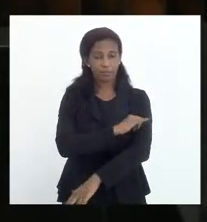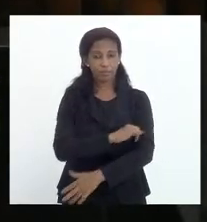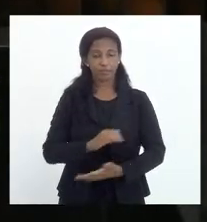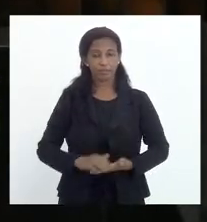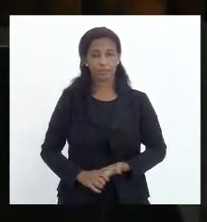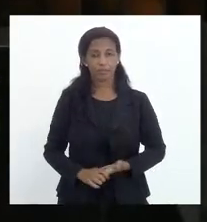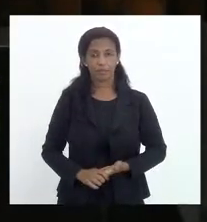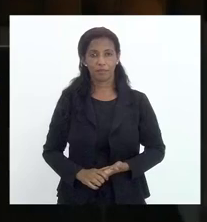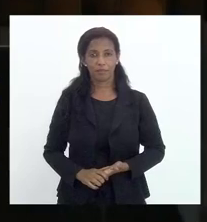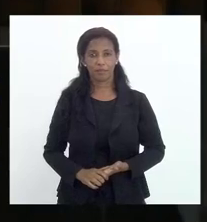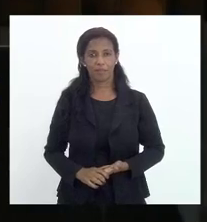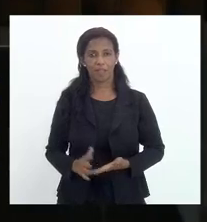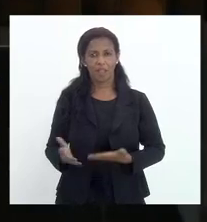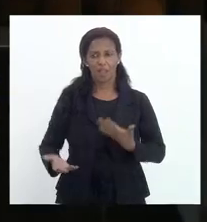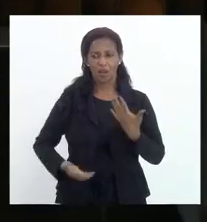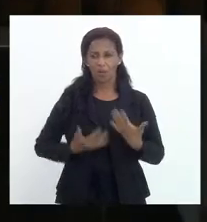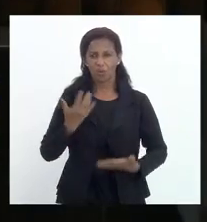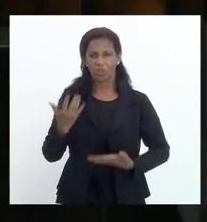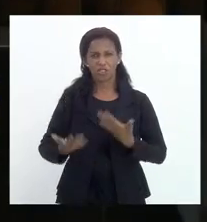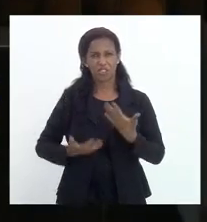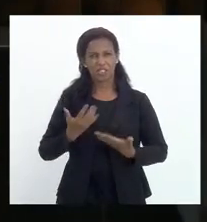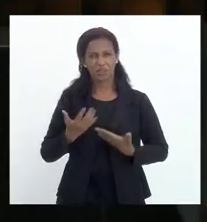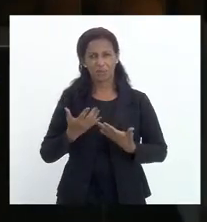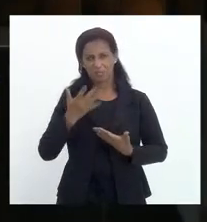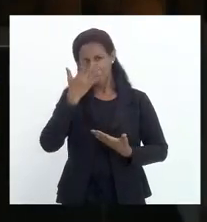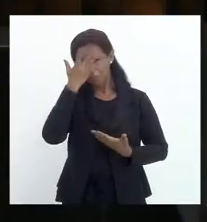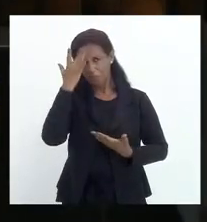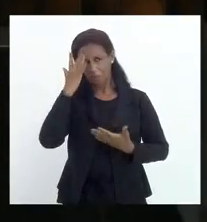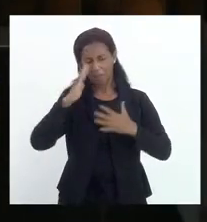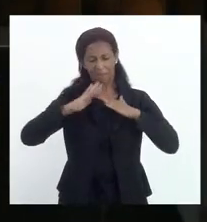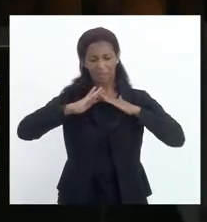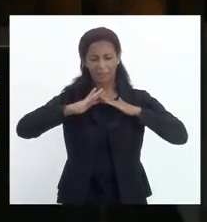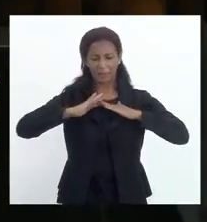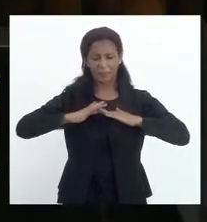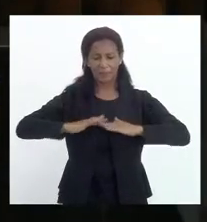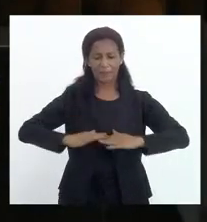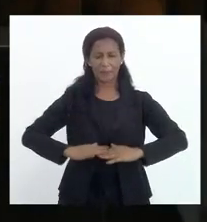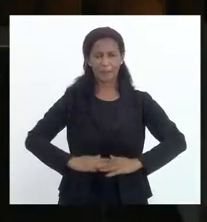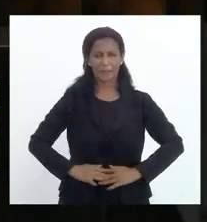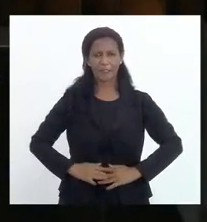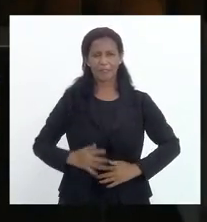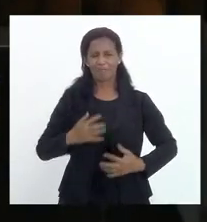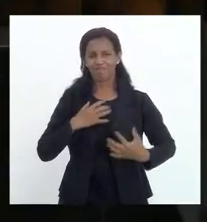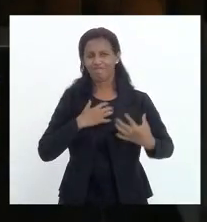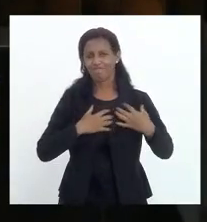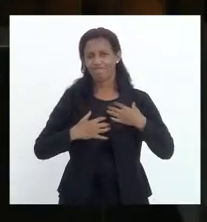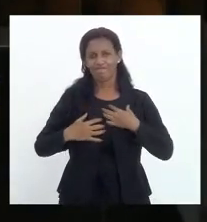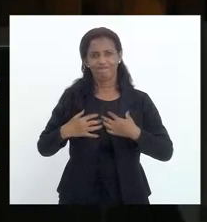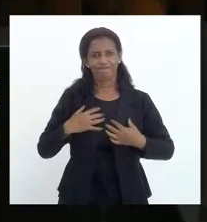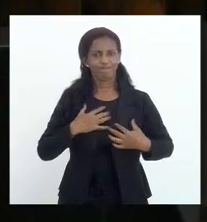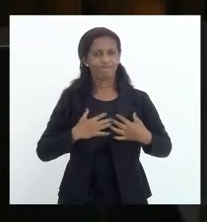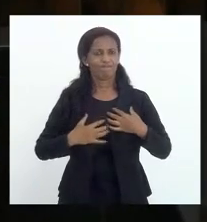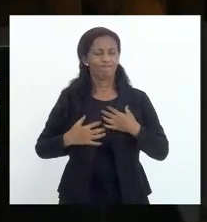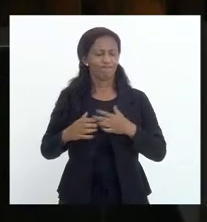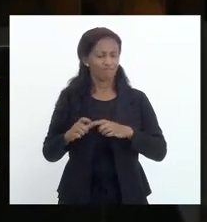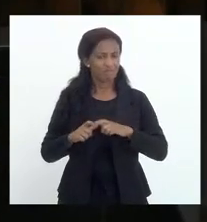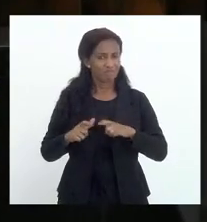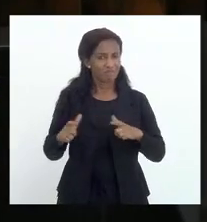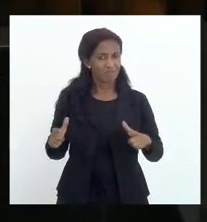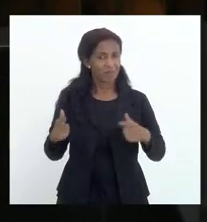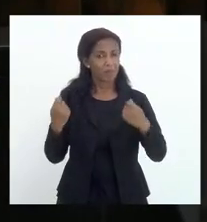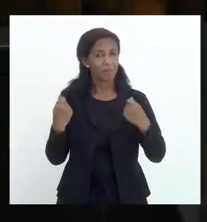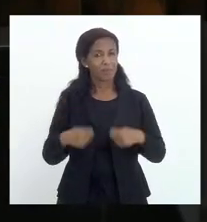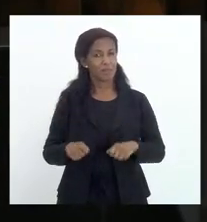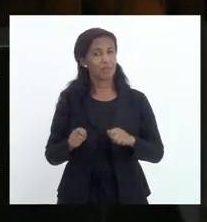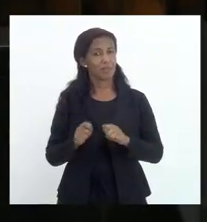A autoestima do nosso povo está muito baixa. O ressentimento é muito grande. Nós